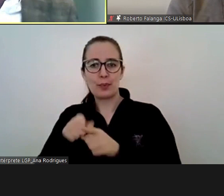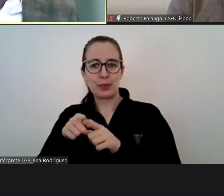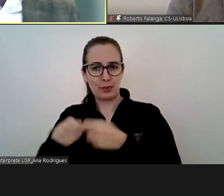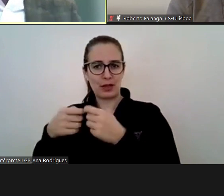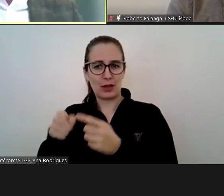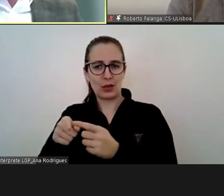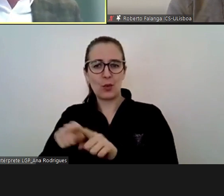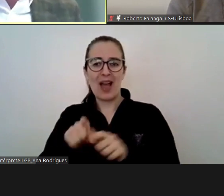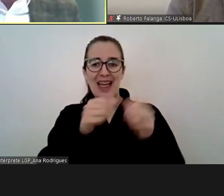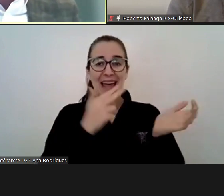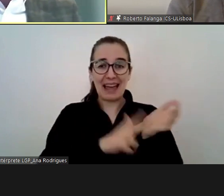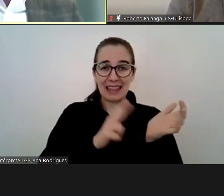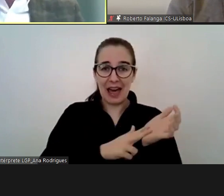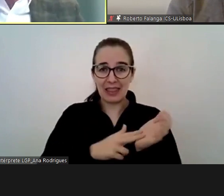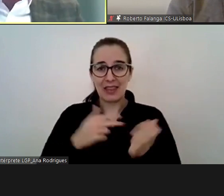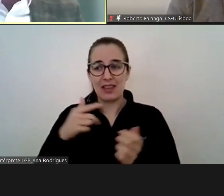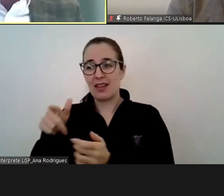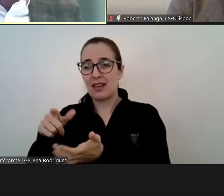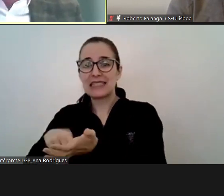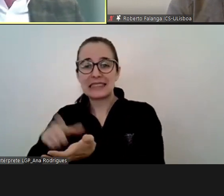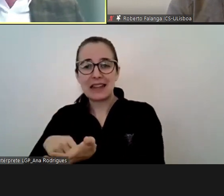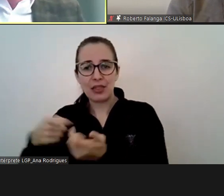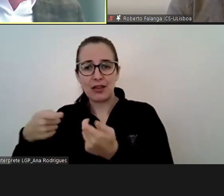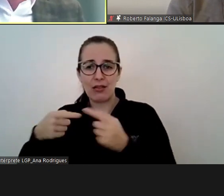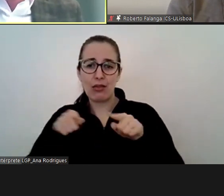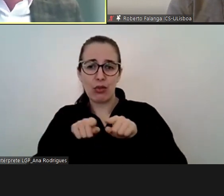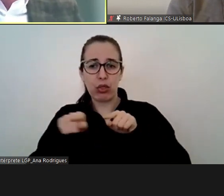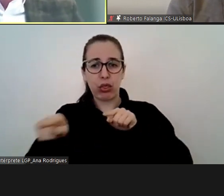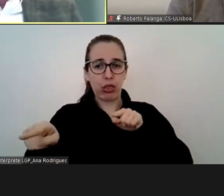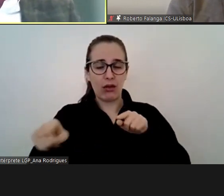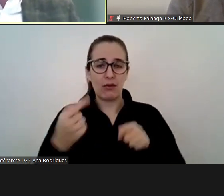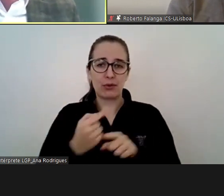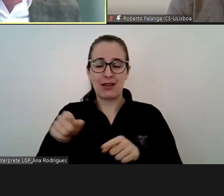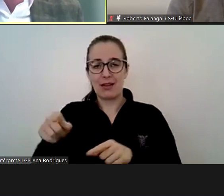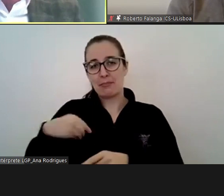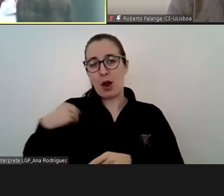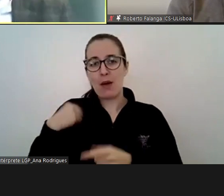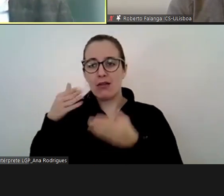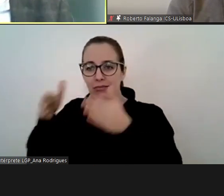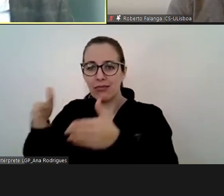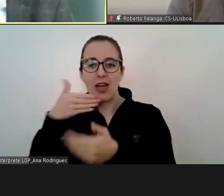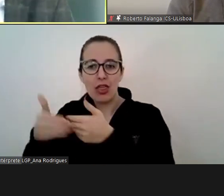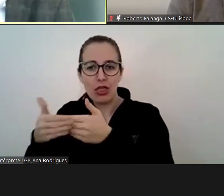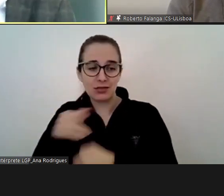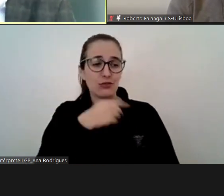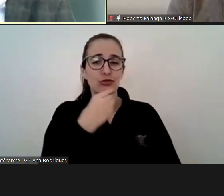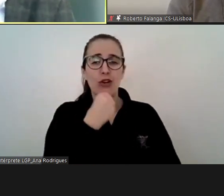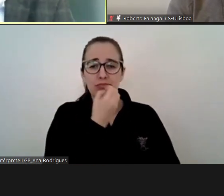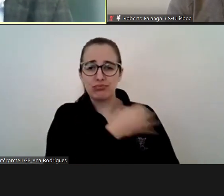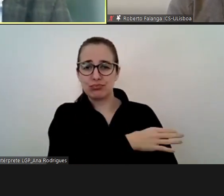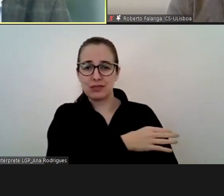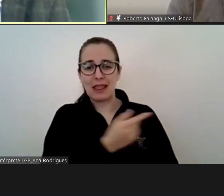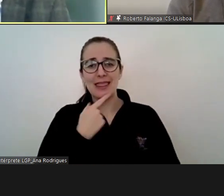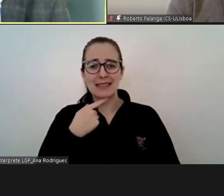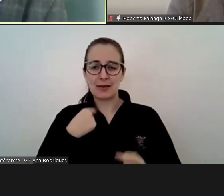daquilo que é as necessidades e as preocupações e as prioridades dos jovens e, portanto, nós estamos a criar um gap